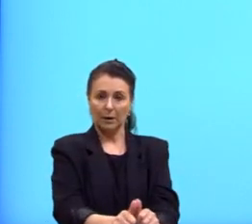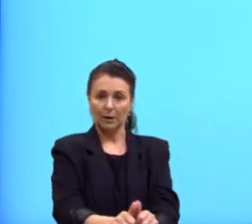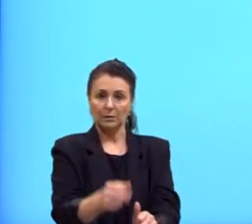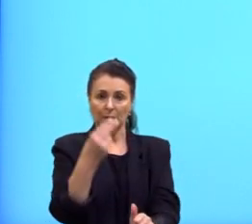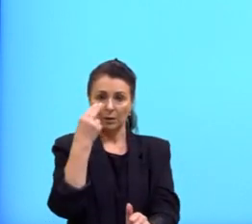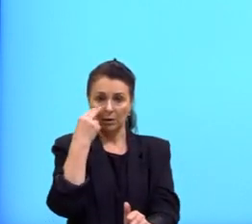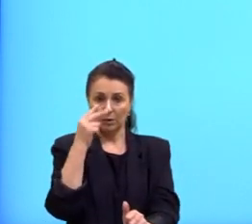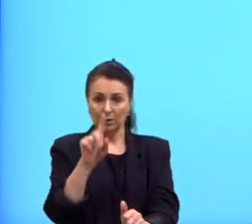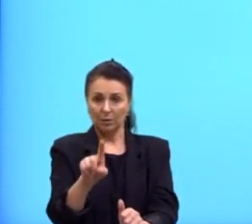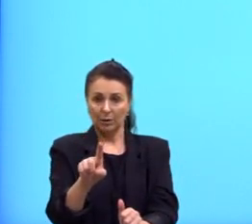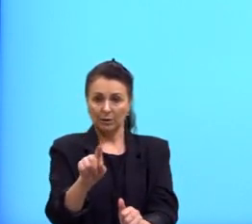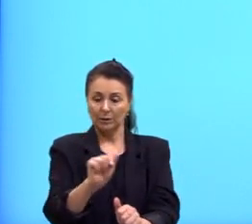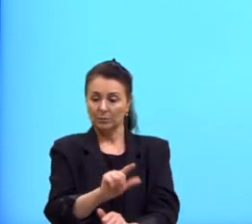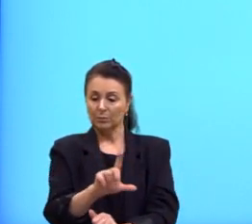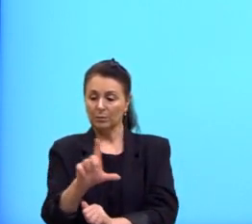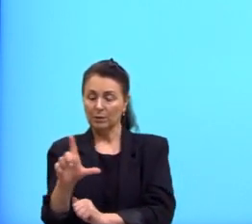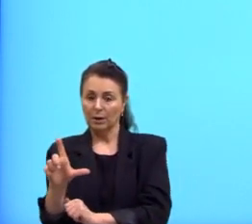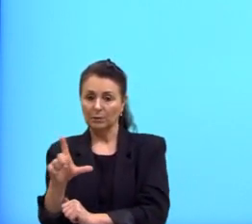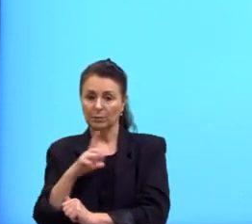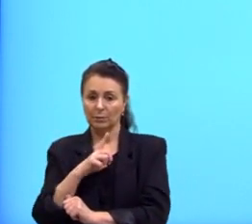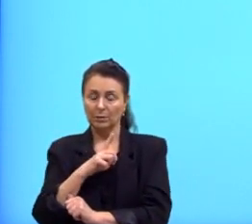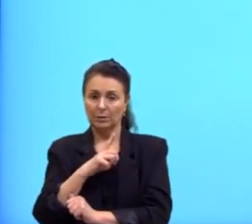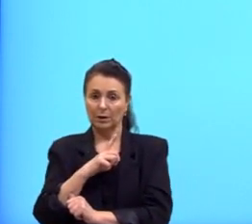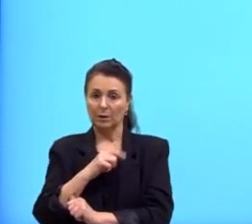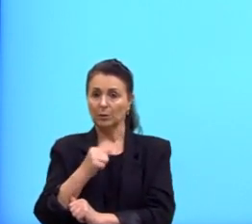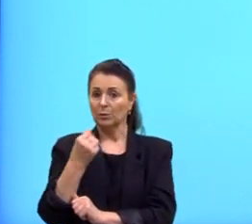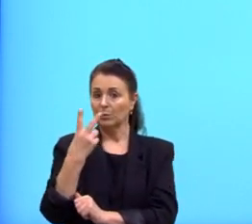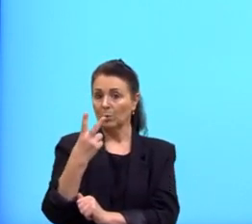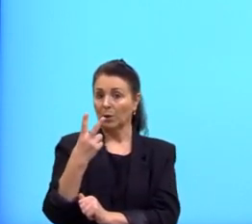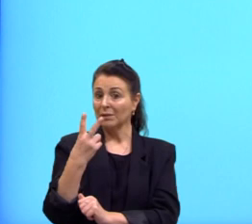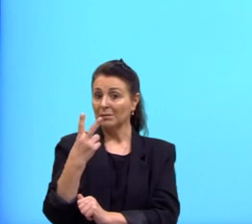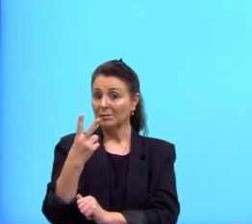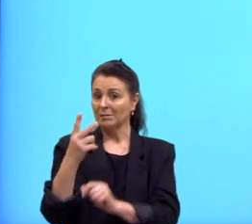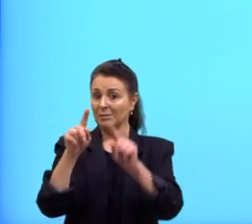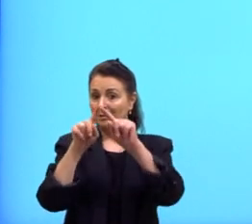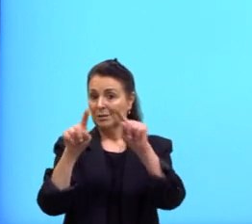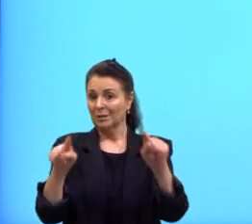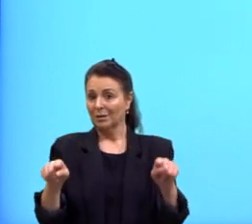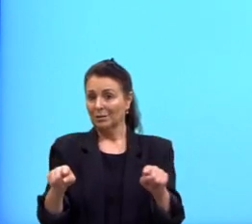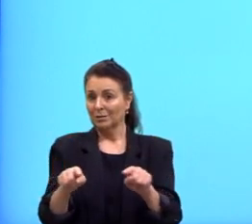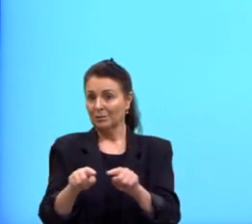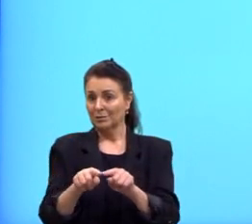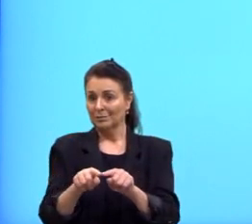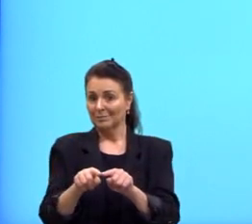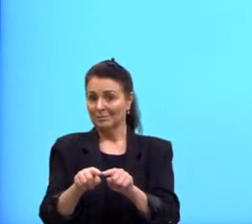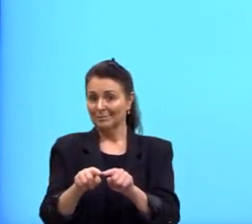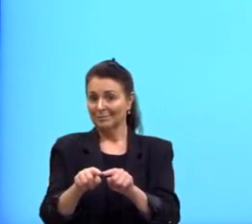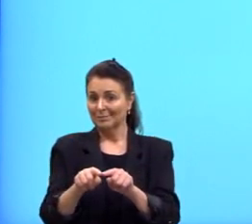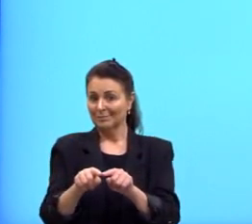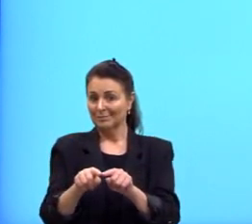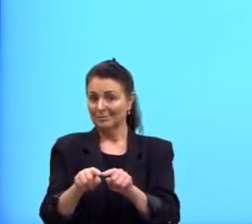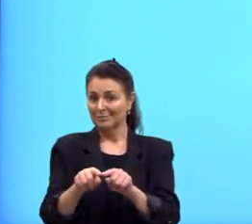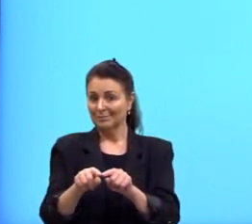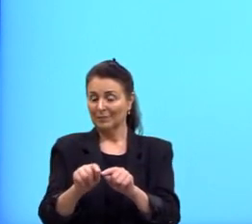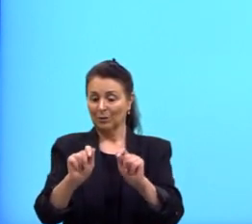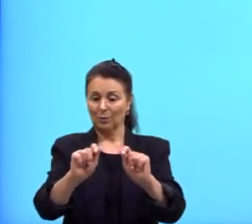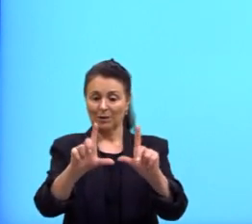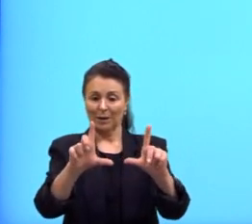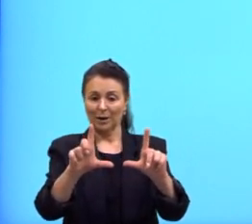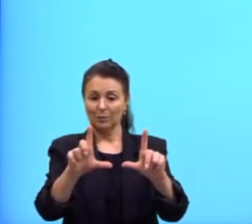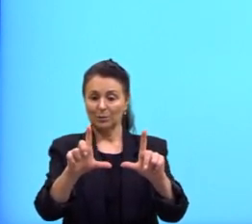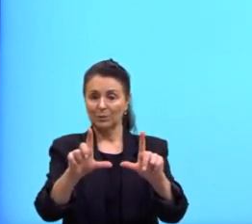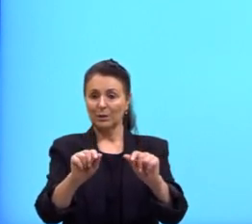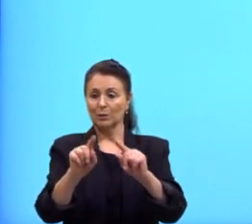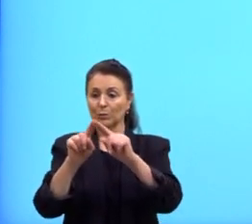nas laterais nós formamos ainda dois triângulos tá um de cada lado ali do nosso quadrado